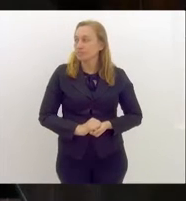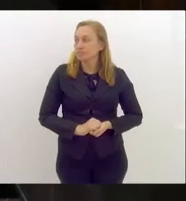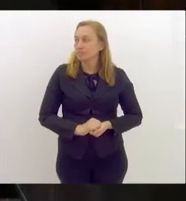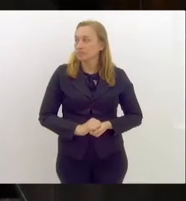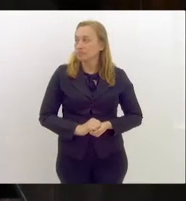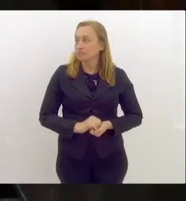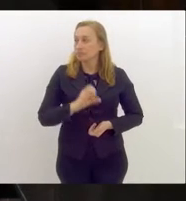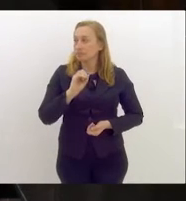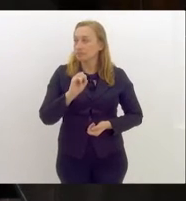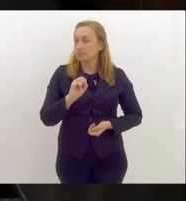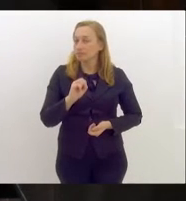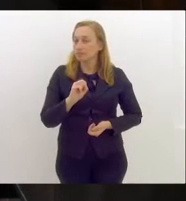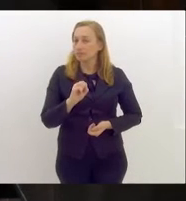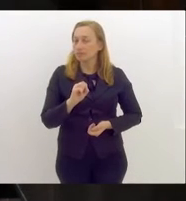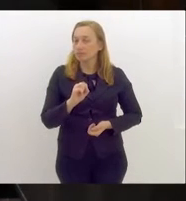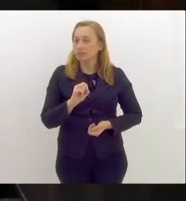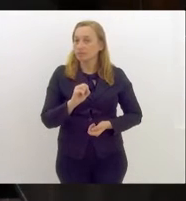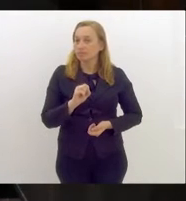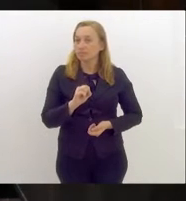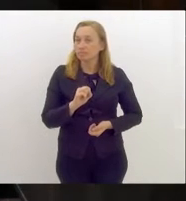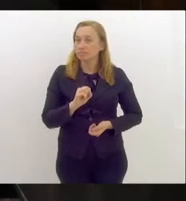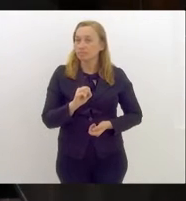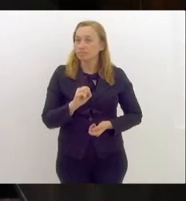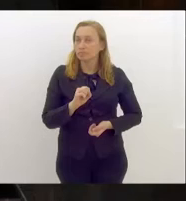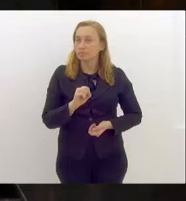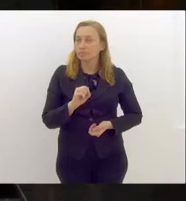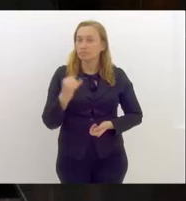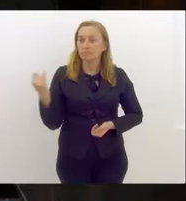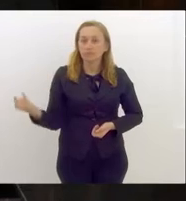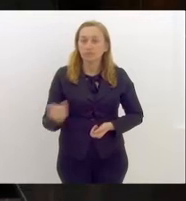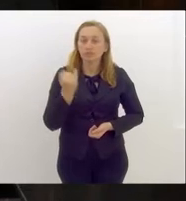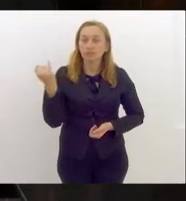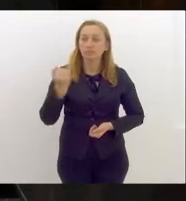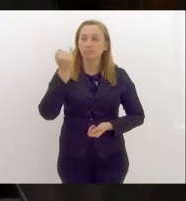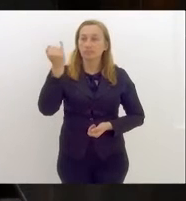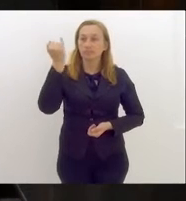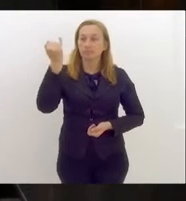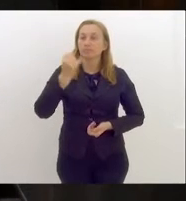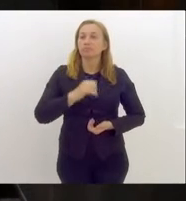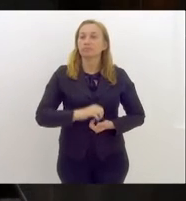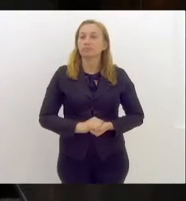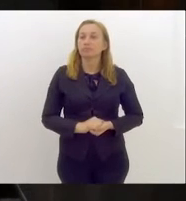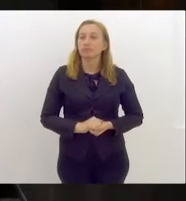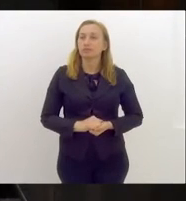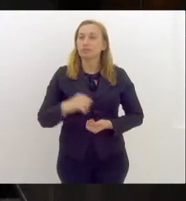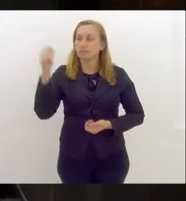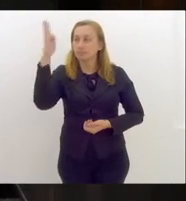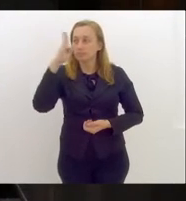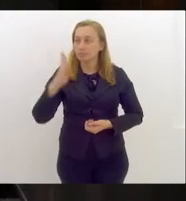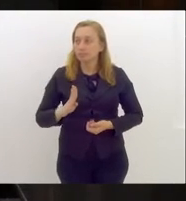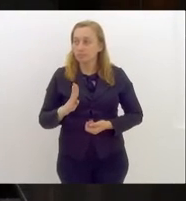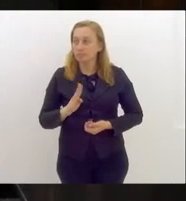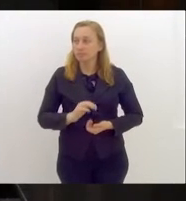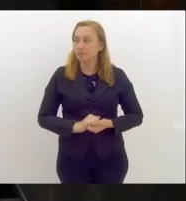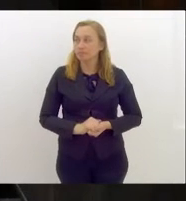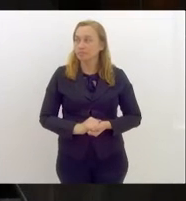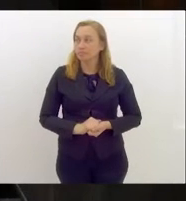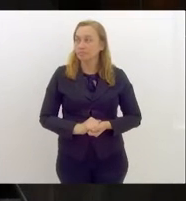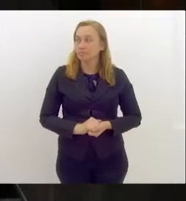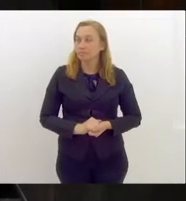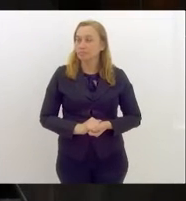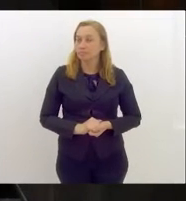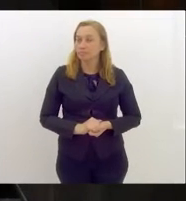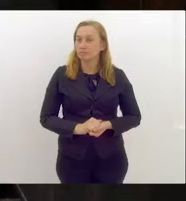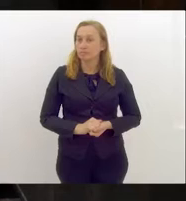e foram absolutamente importante para o Brasil que a gente